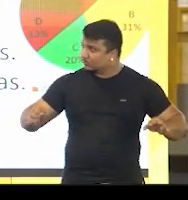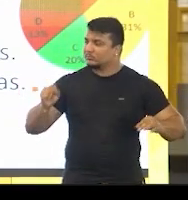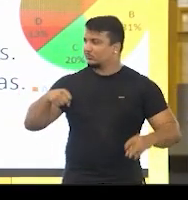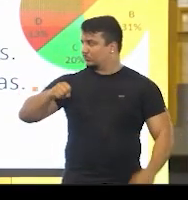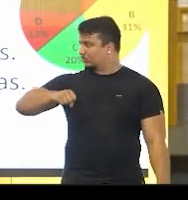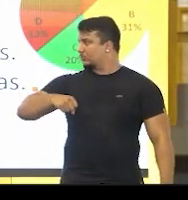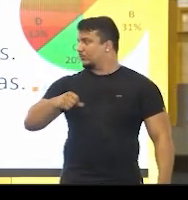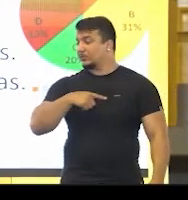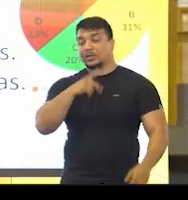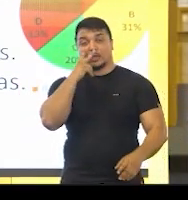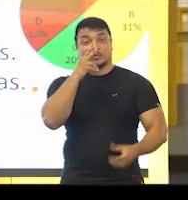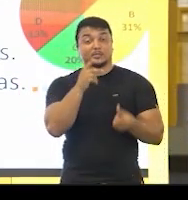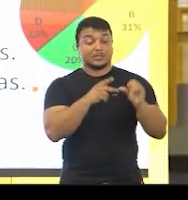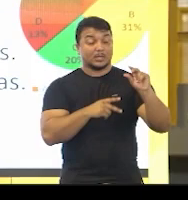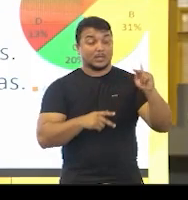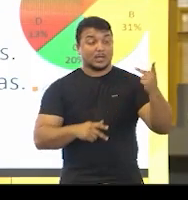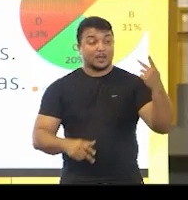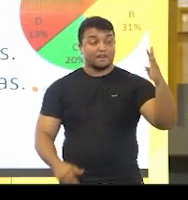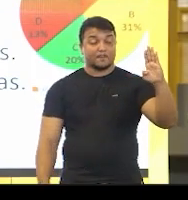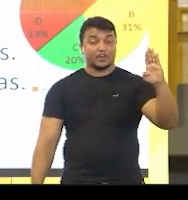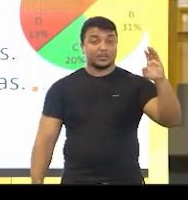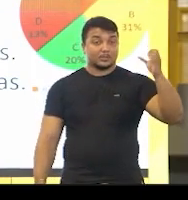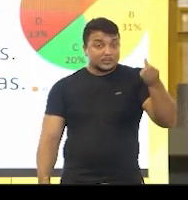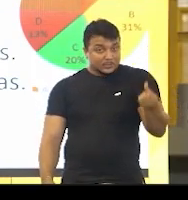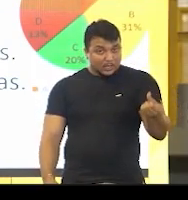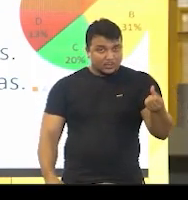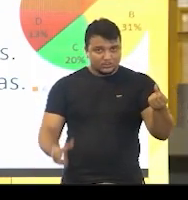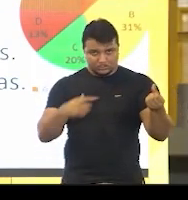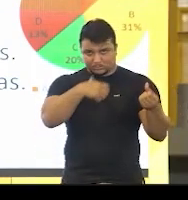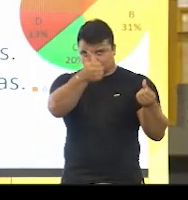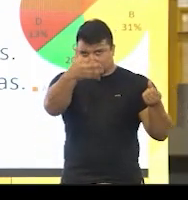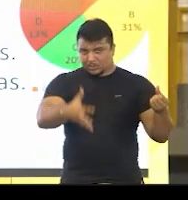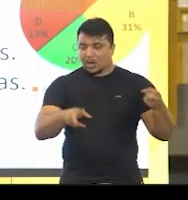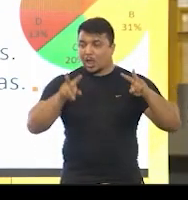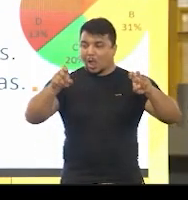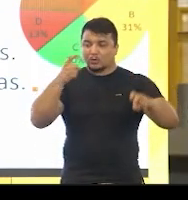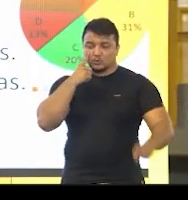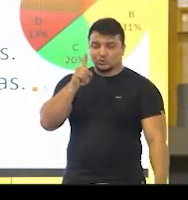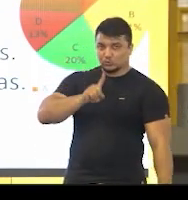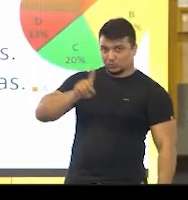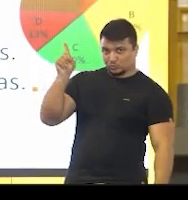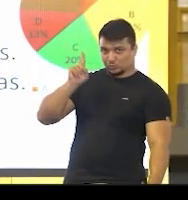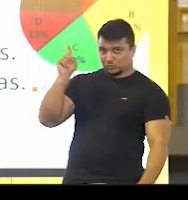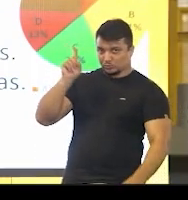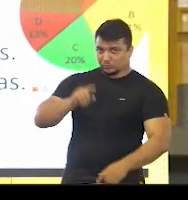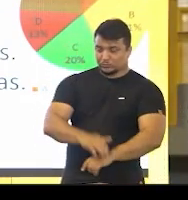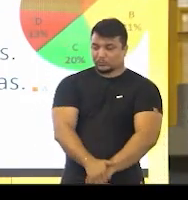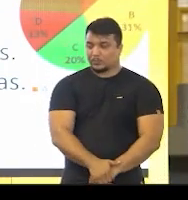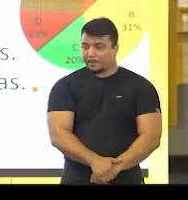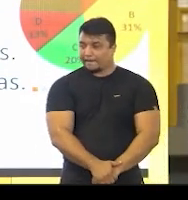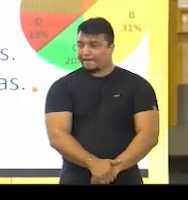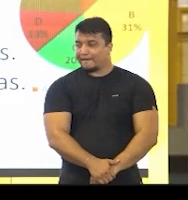aqui, ó. A habilidade 6. Eu vou só dizer um lance para vocês sobre essa questão.